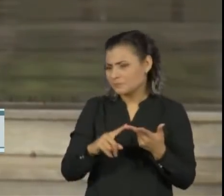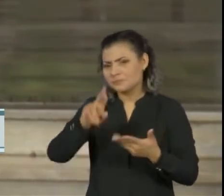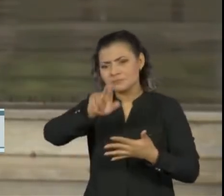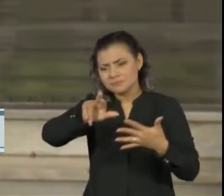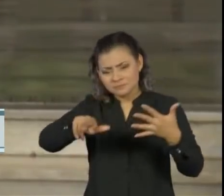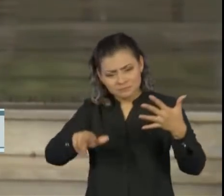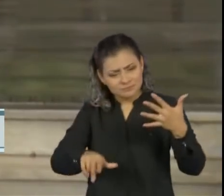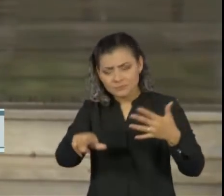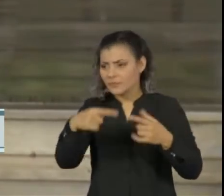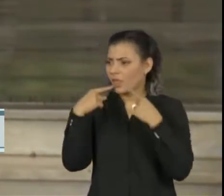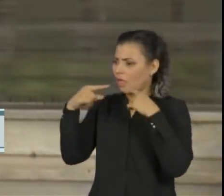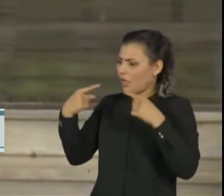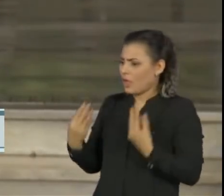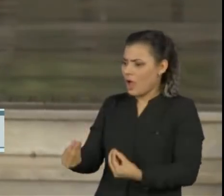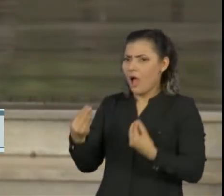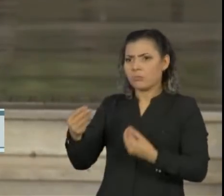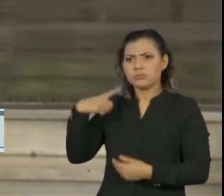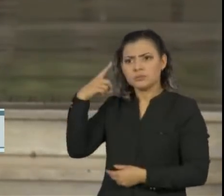e demais